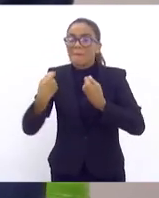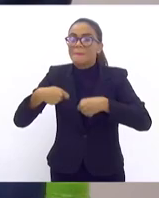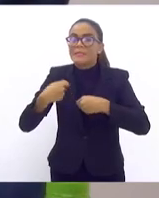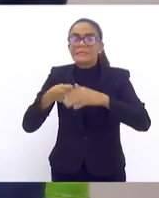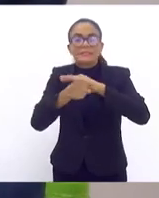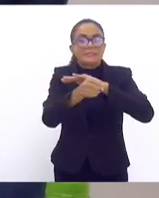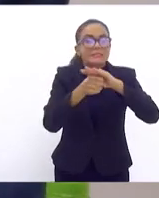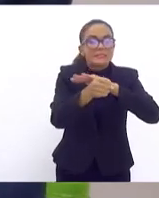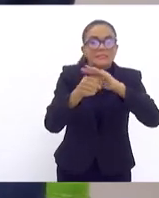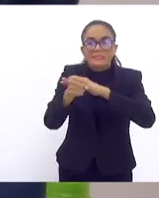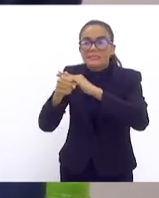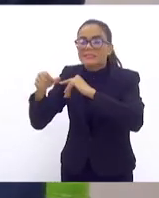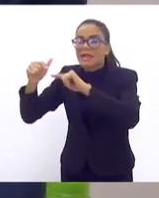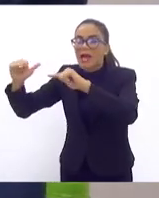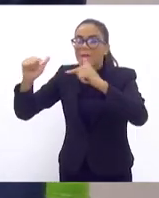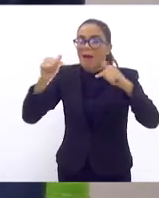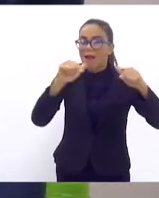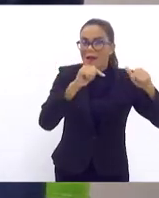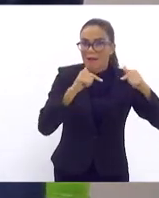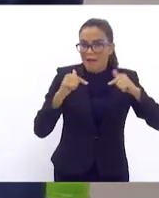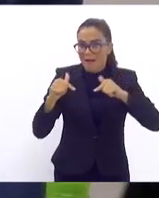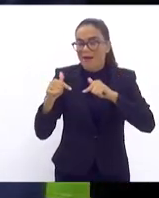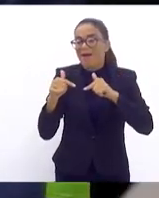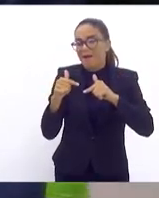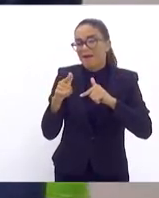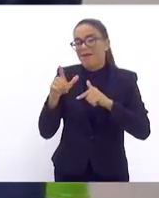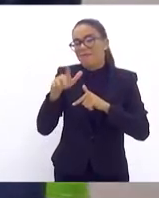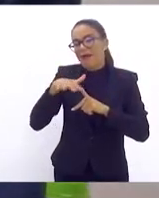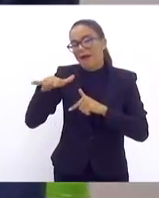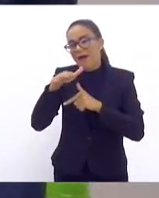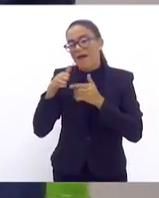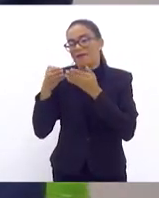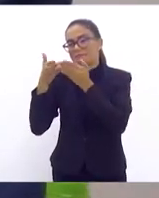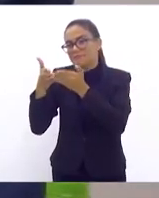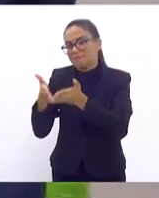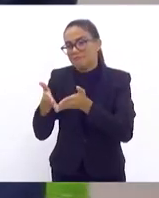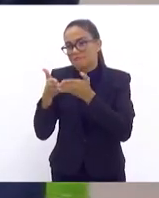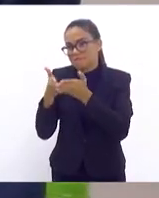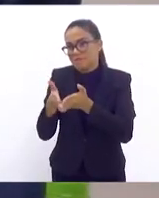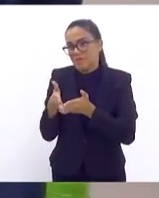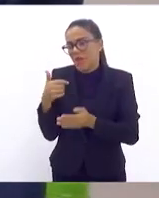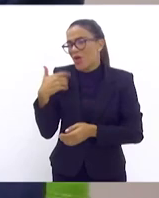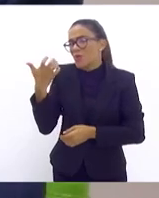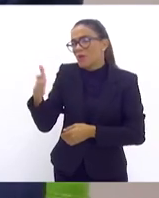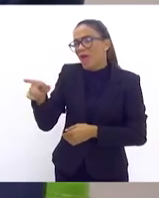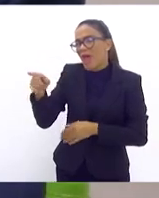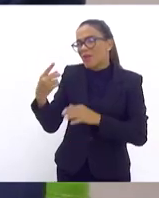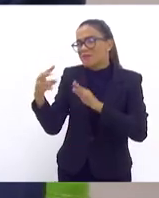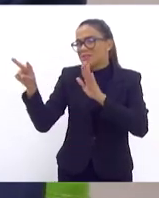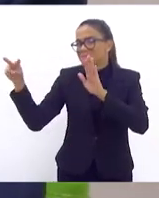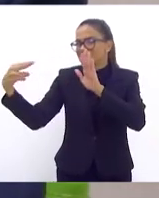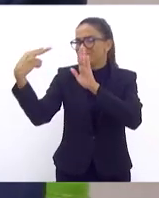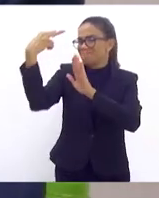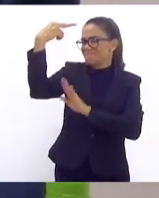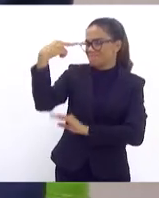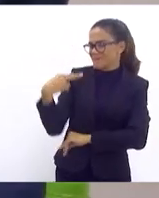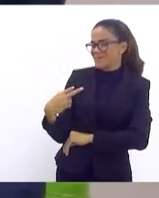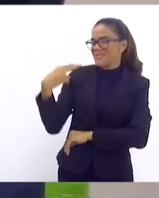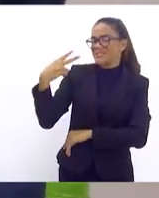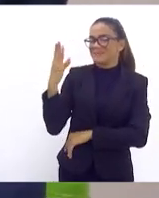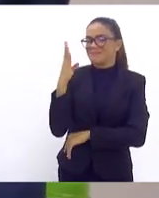emprego desses talheres. Então, não querendo ser mal interpretado por Presidente. Vossa Excelência, acho que a gente já